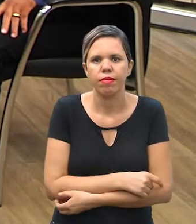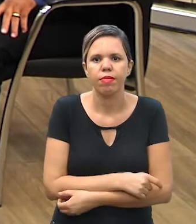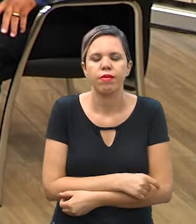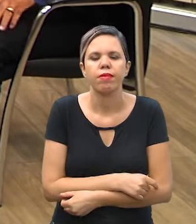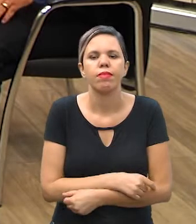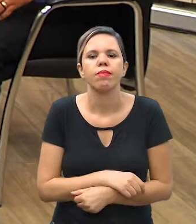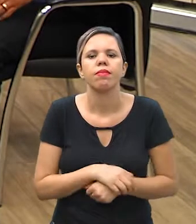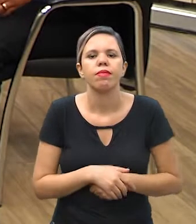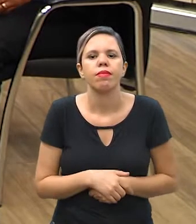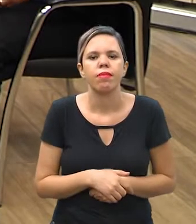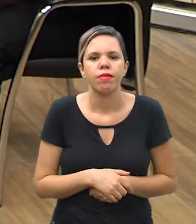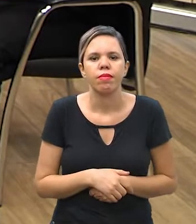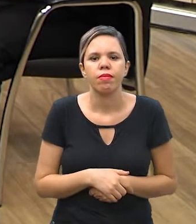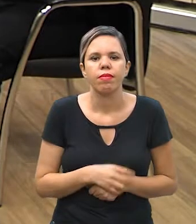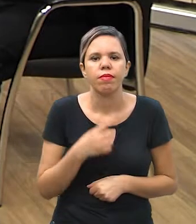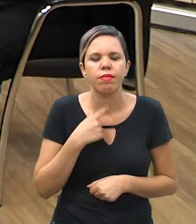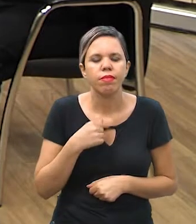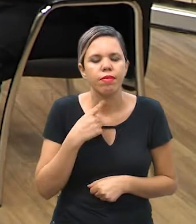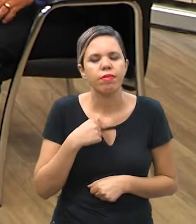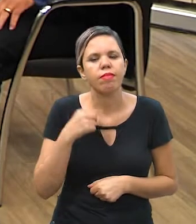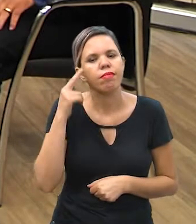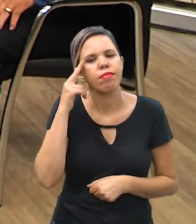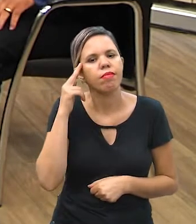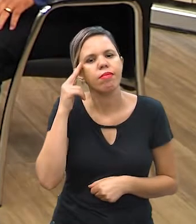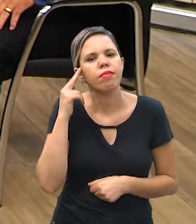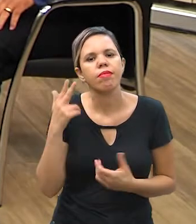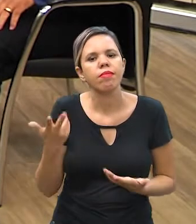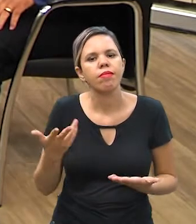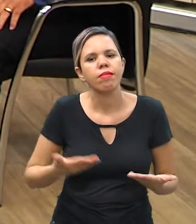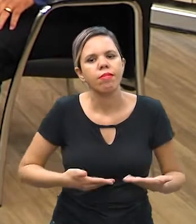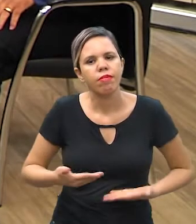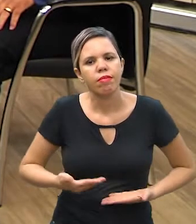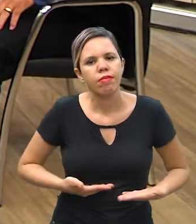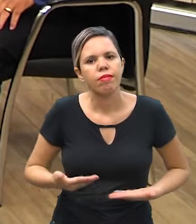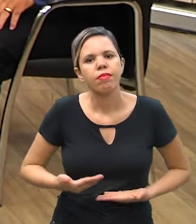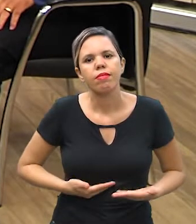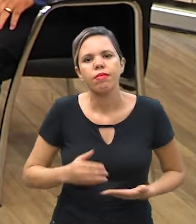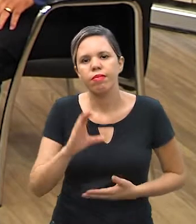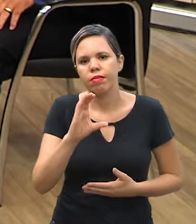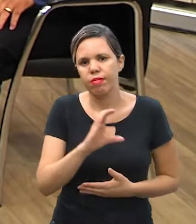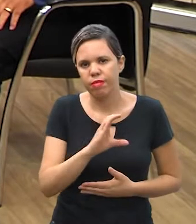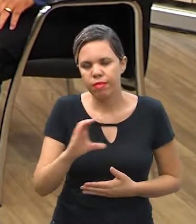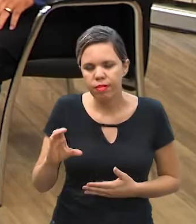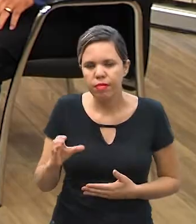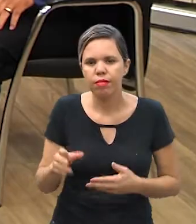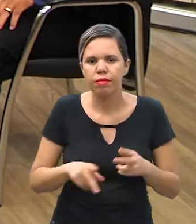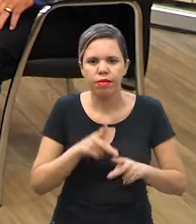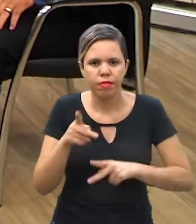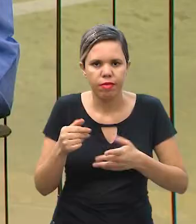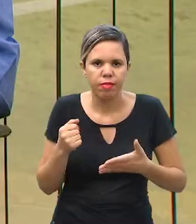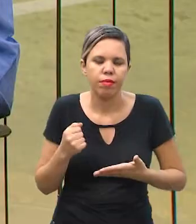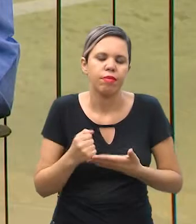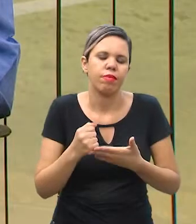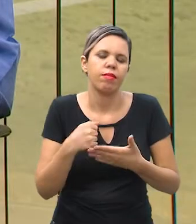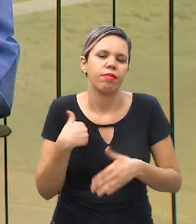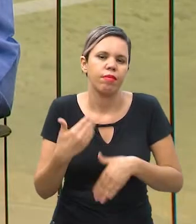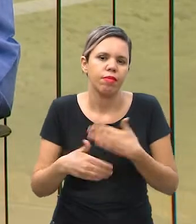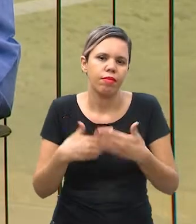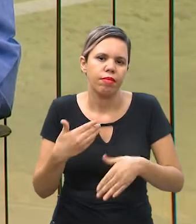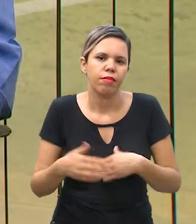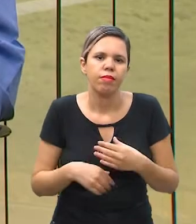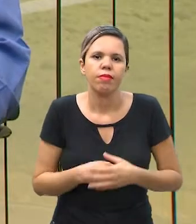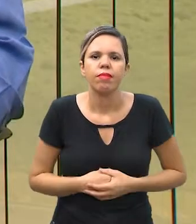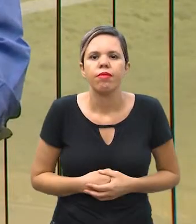isso. E foi despertando esses sonhos, desejos de servir a igreja, de servir as pessoas. E foi